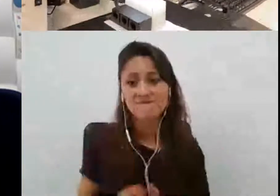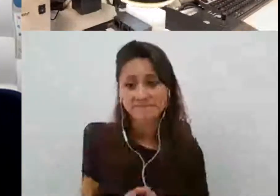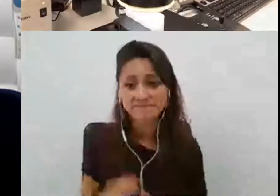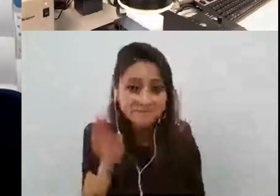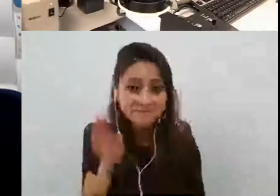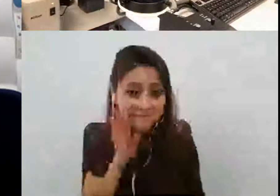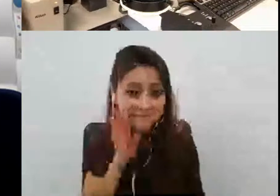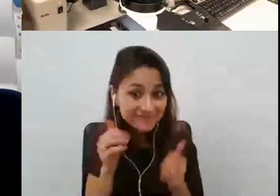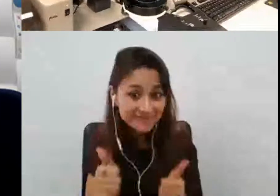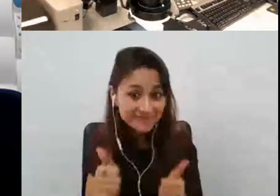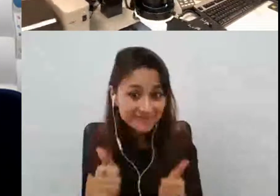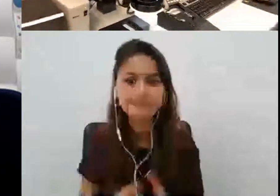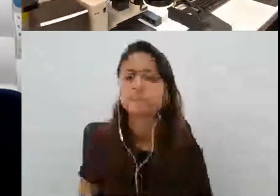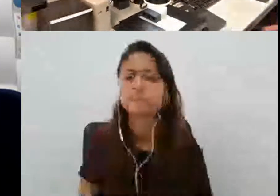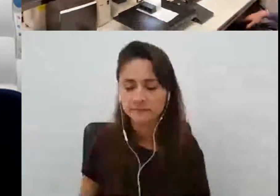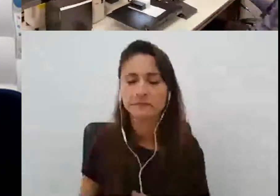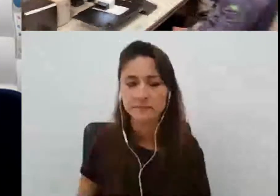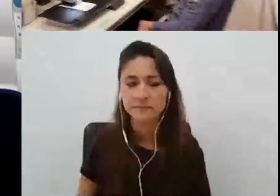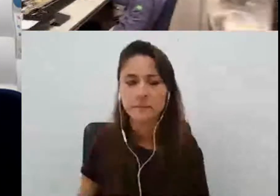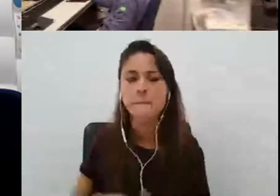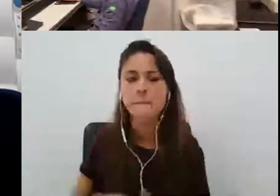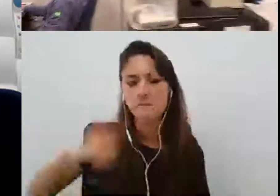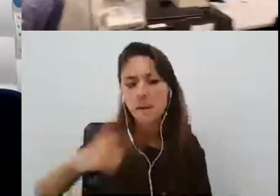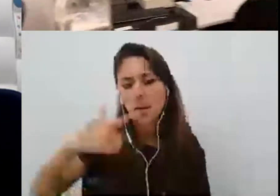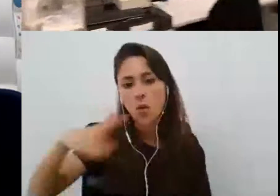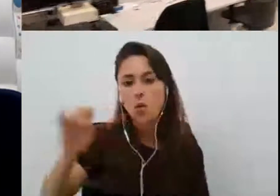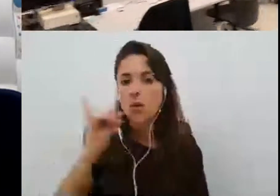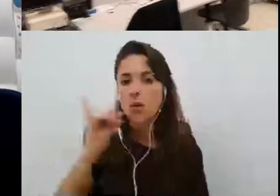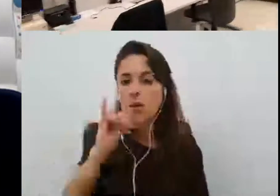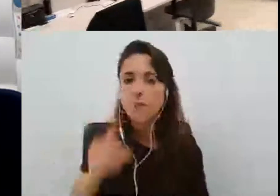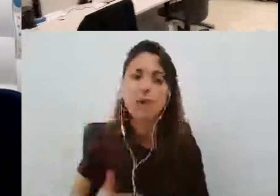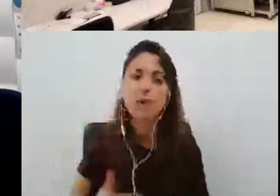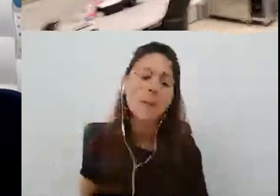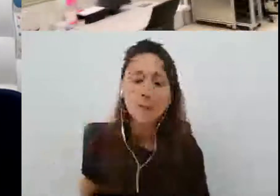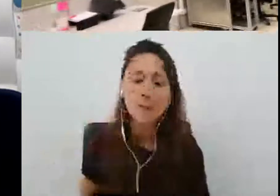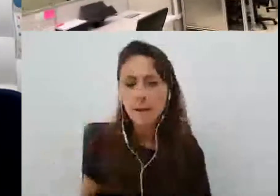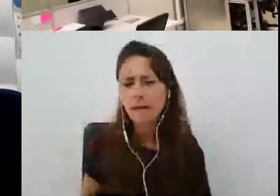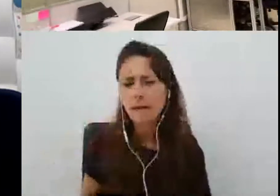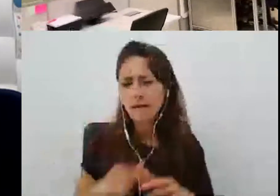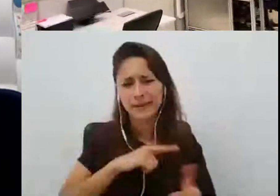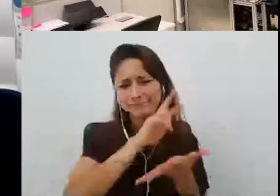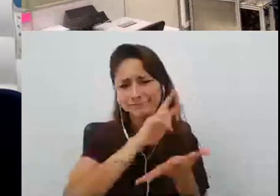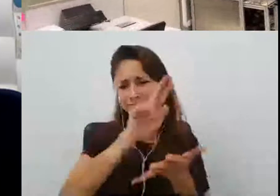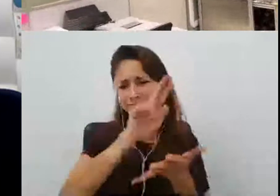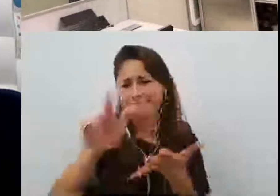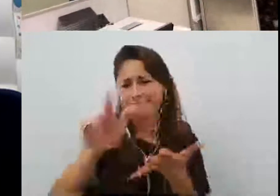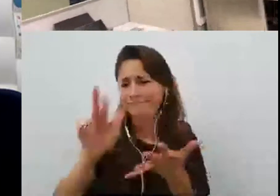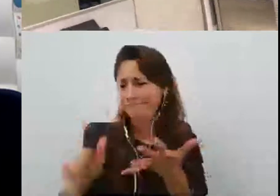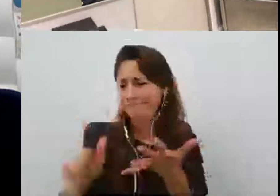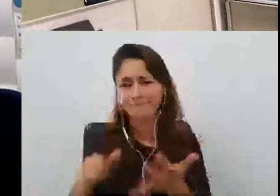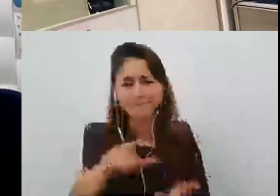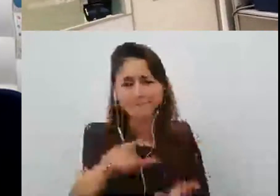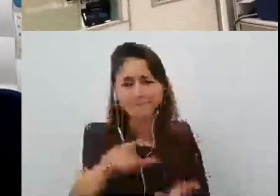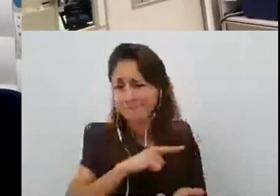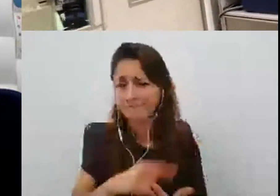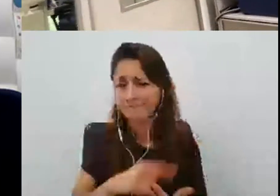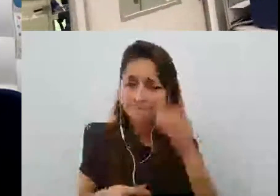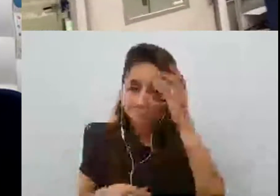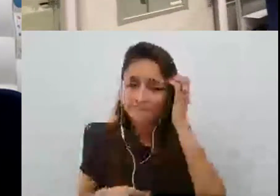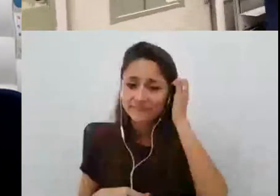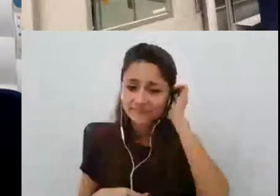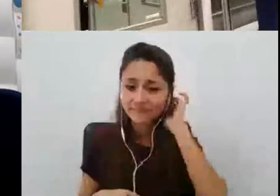Legal? Então, aqui, mais um exemplo. E aqui dentro desse laboratório temos inúmeros outros exemplos que a gente utiliza da